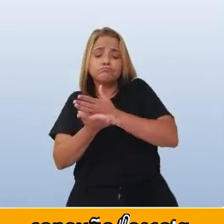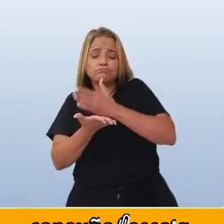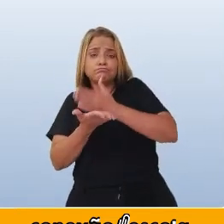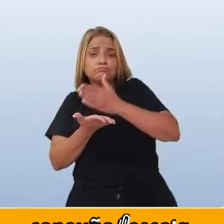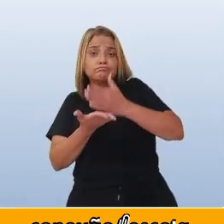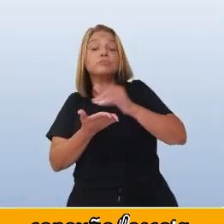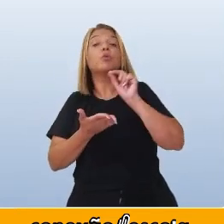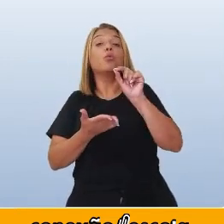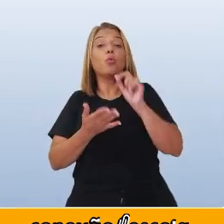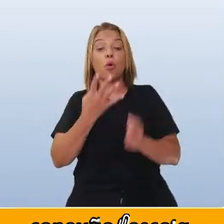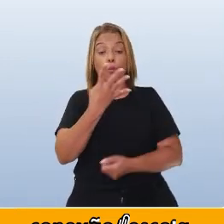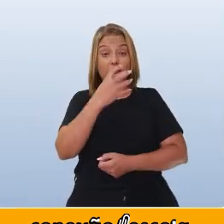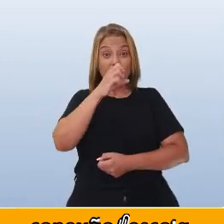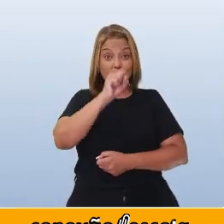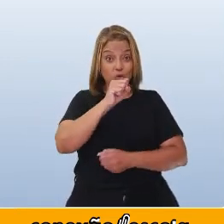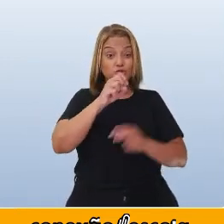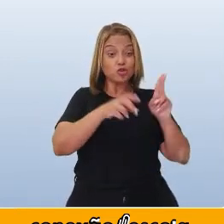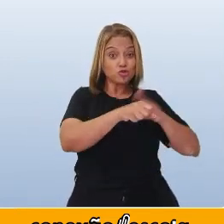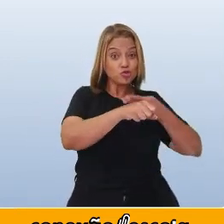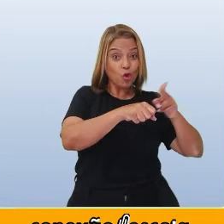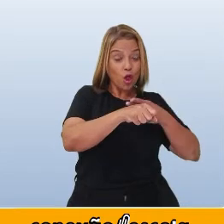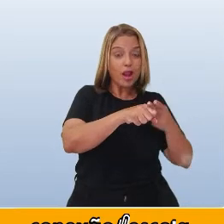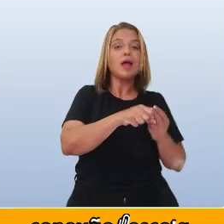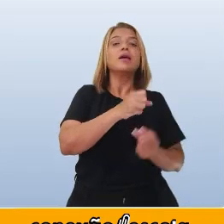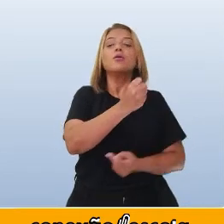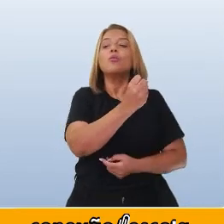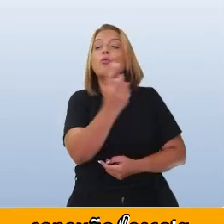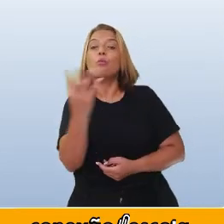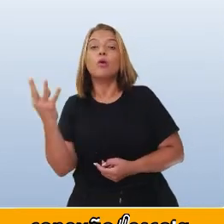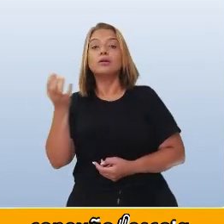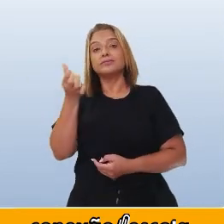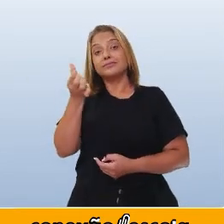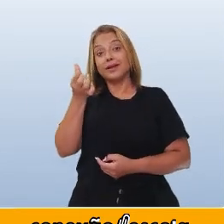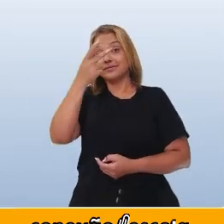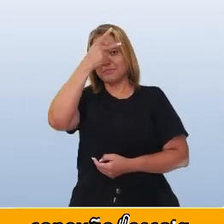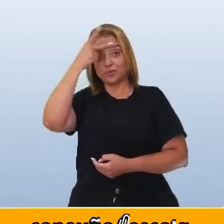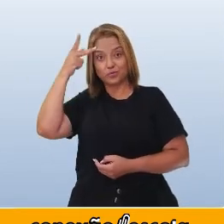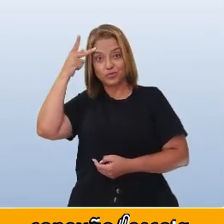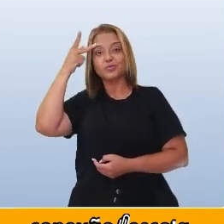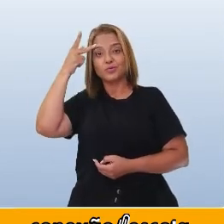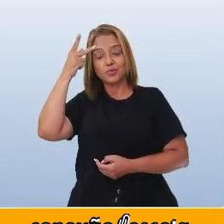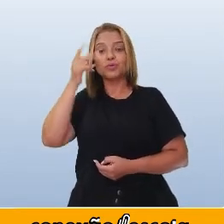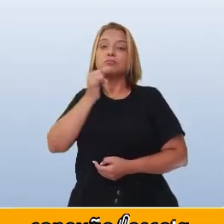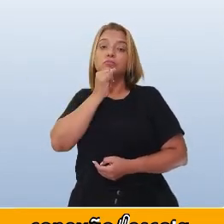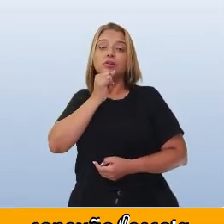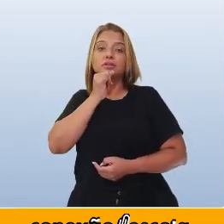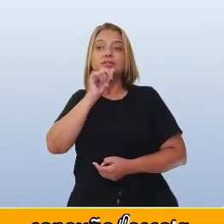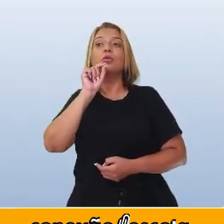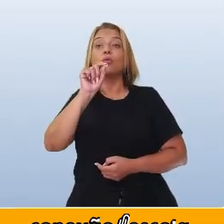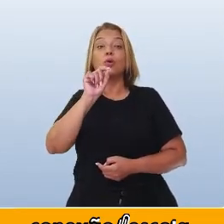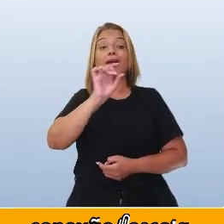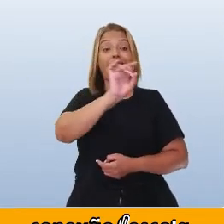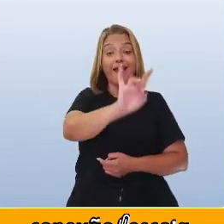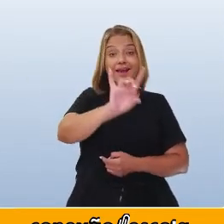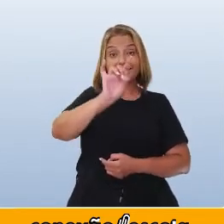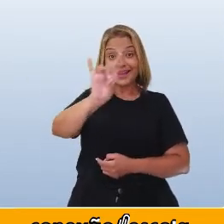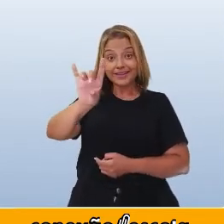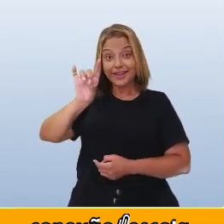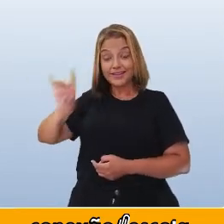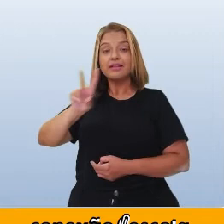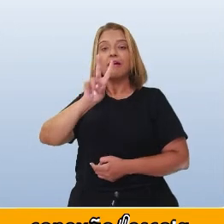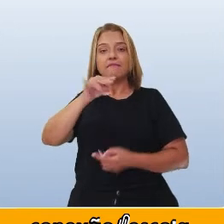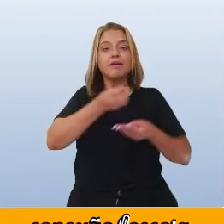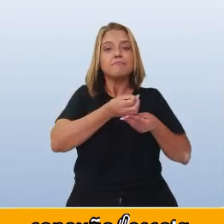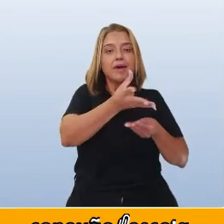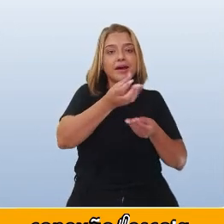será 48 partes para 6, resultando em 8, ou seja, cada um